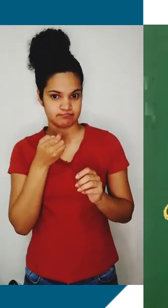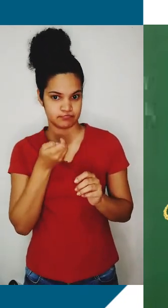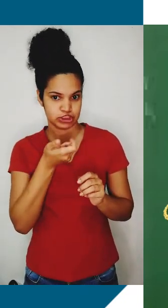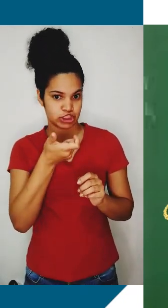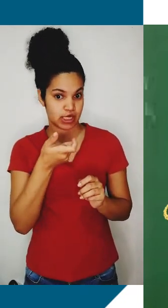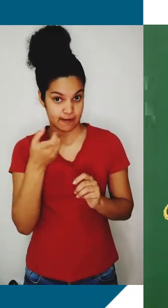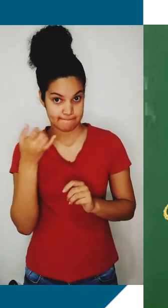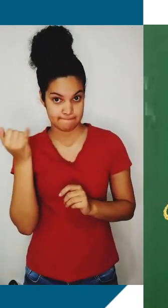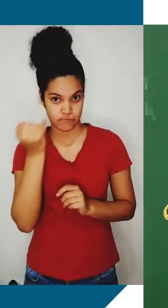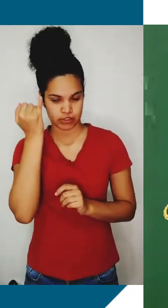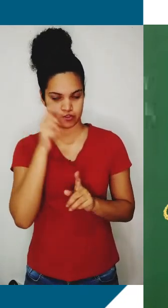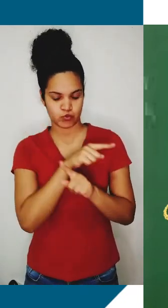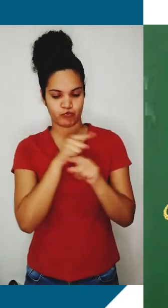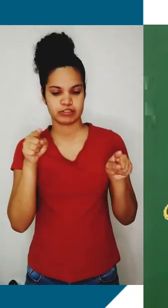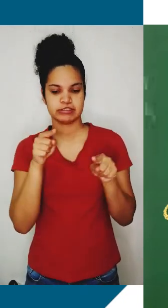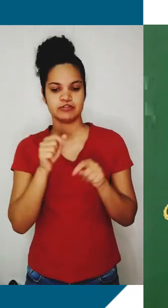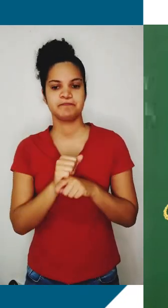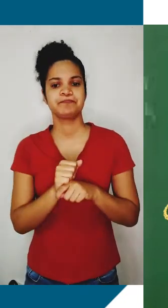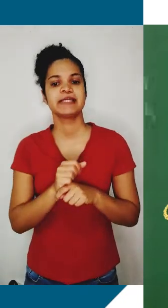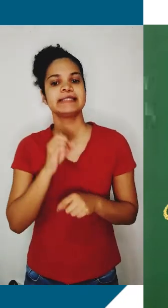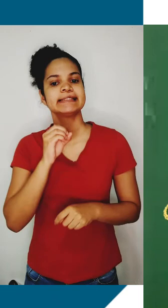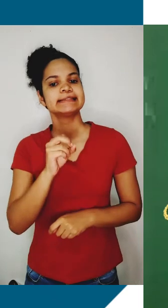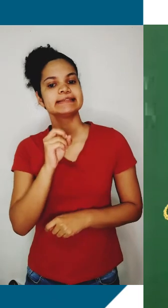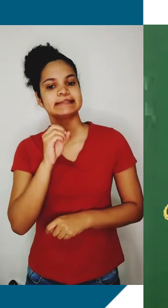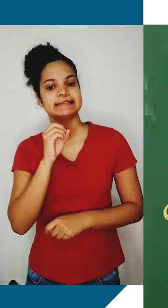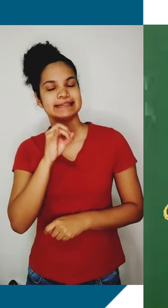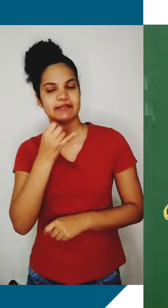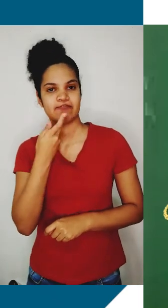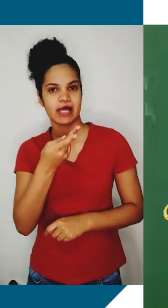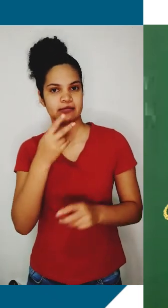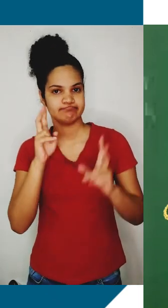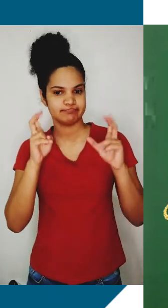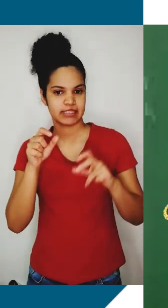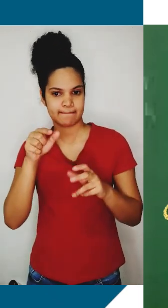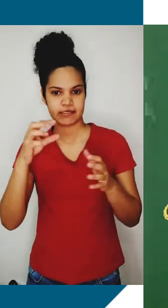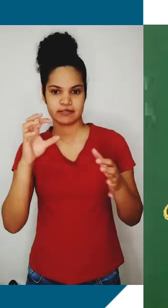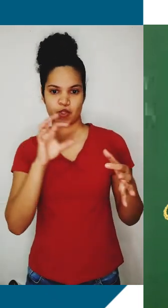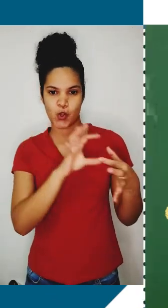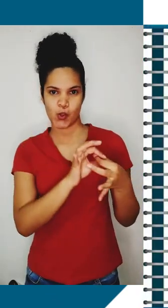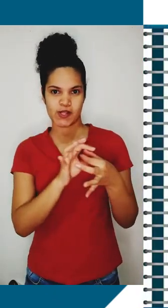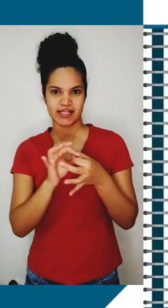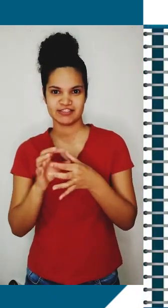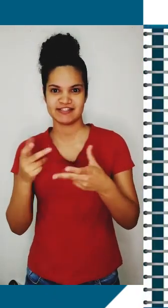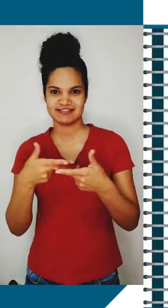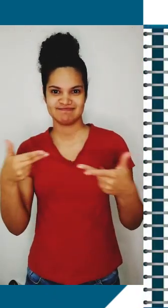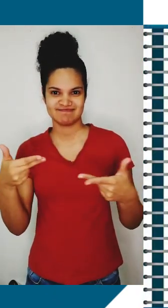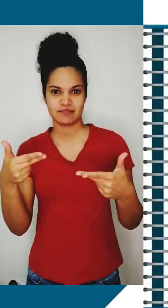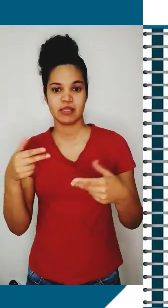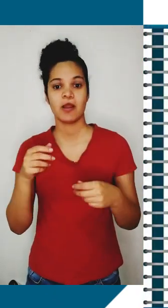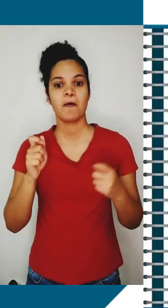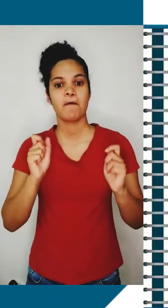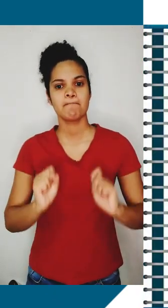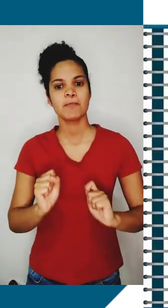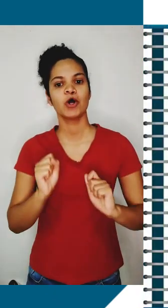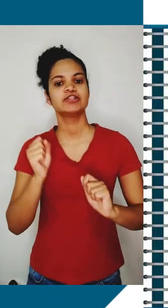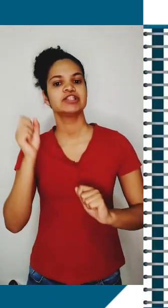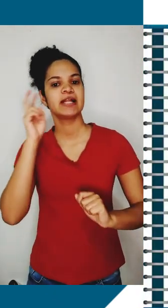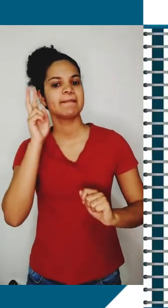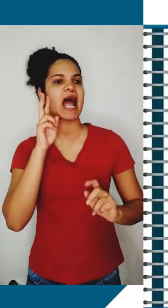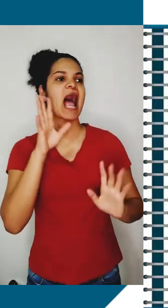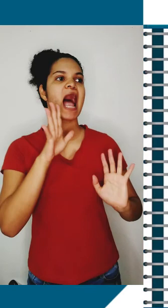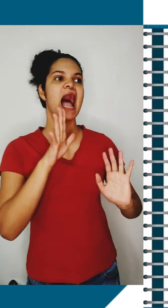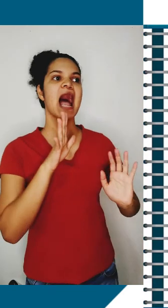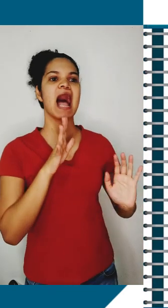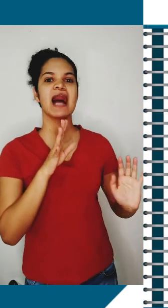com vocês, porque quando a gente fala desses tipos de contextualização, pode te lembrar o repertório